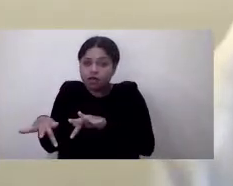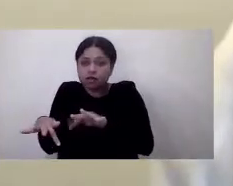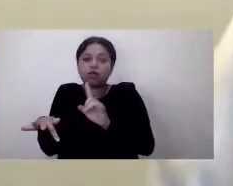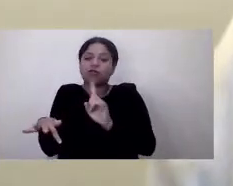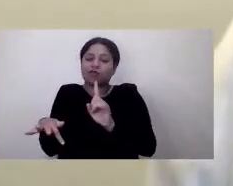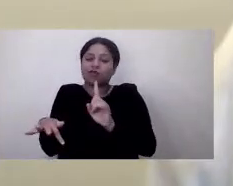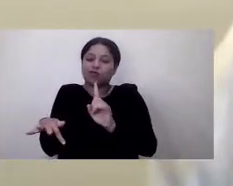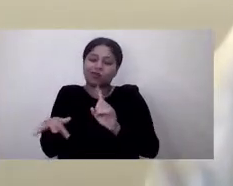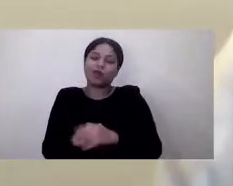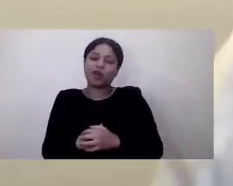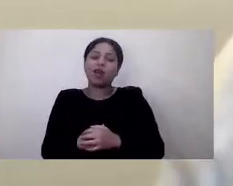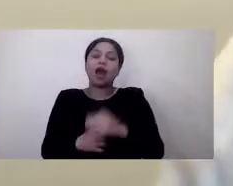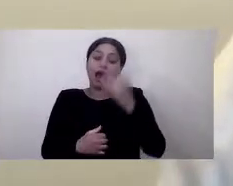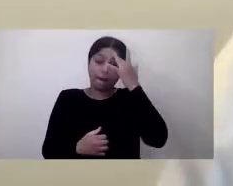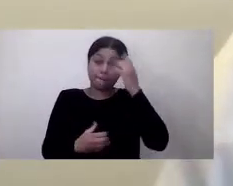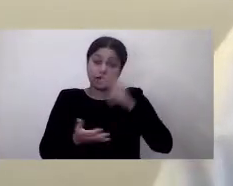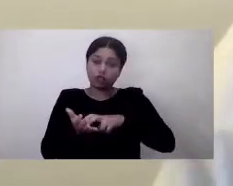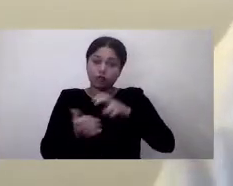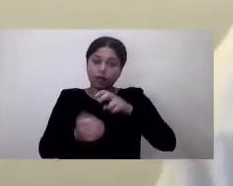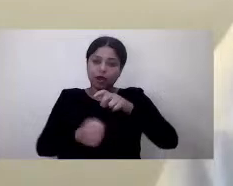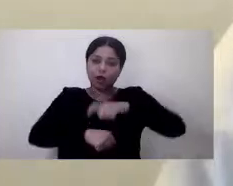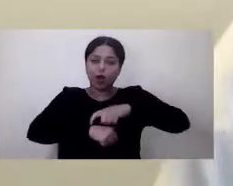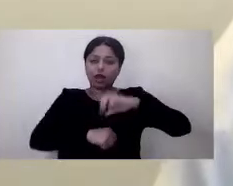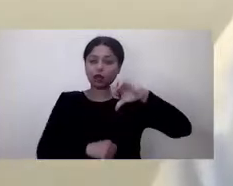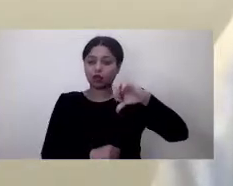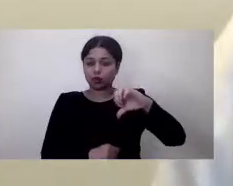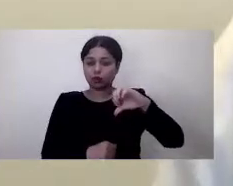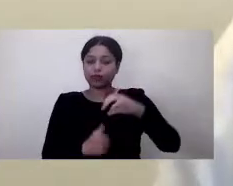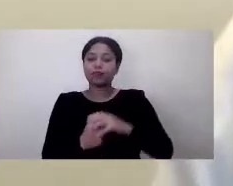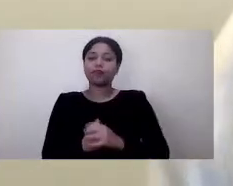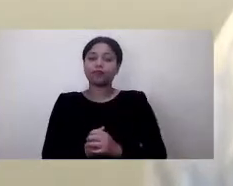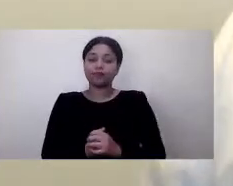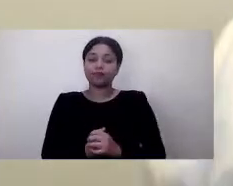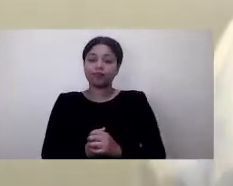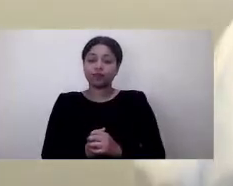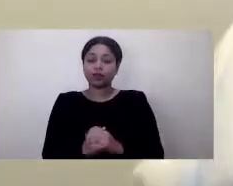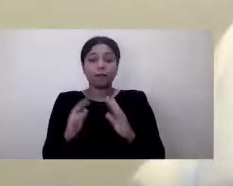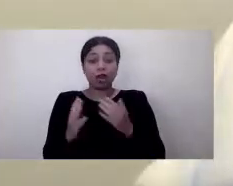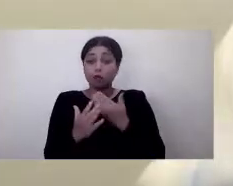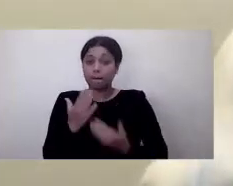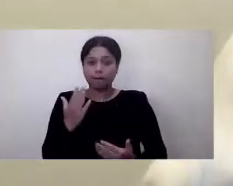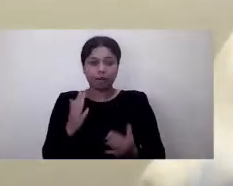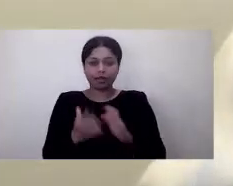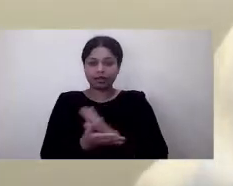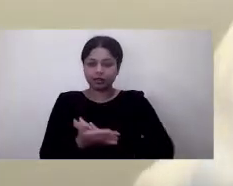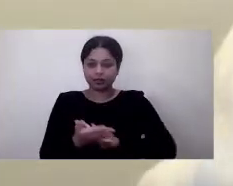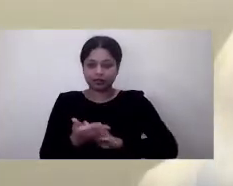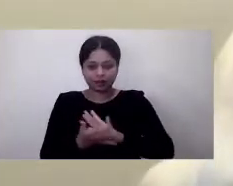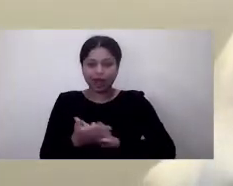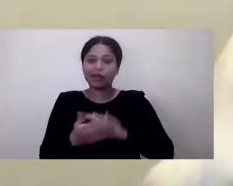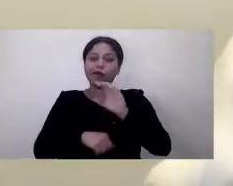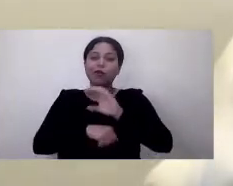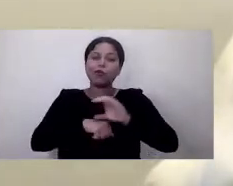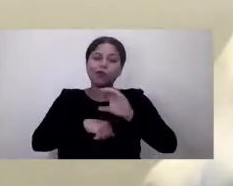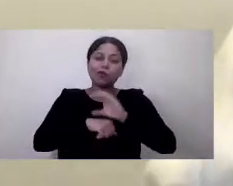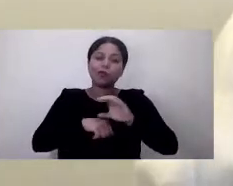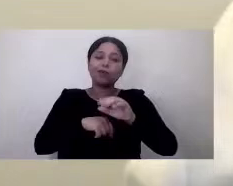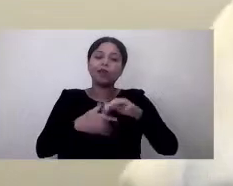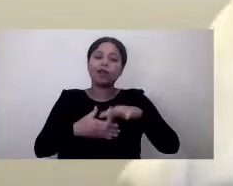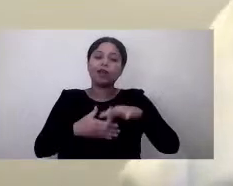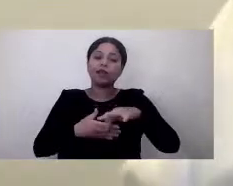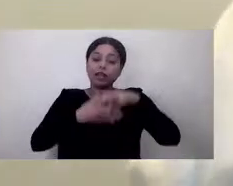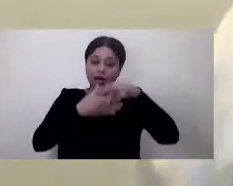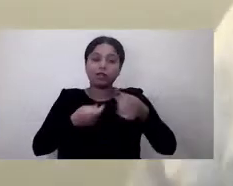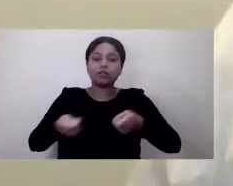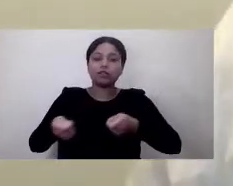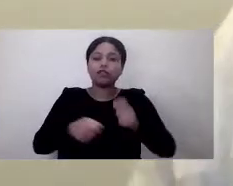amanhã de manhã, a partir das 9, e vai estar imperdível com o nosso mini curso de liderança para equipes de gestão escolar, que